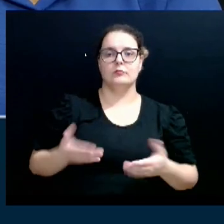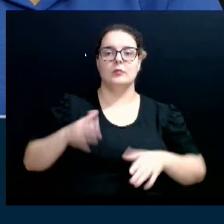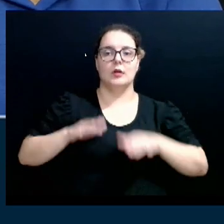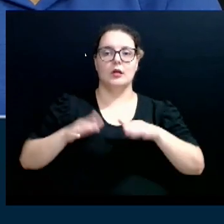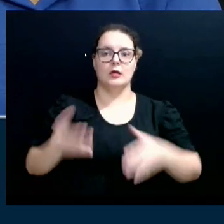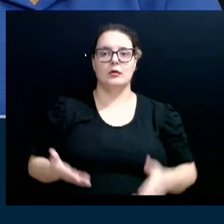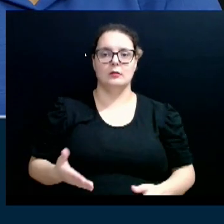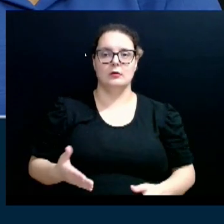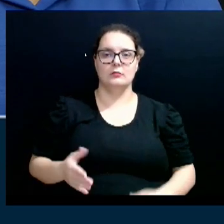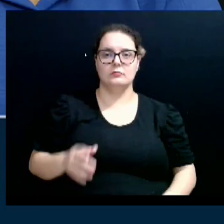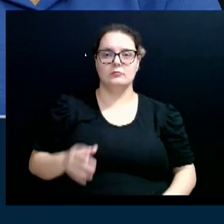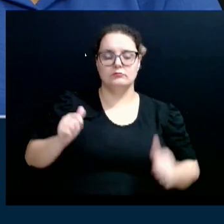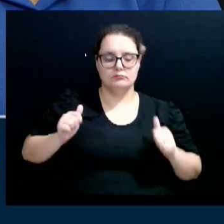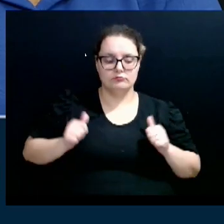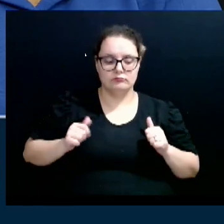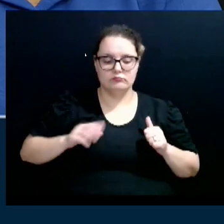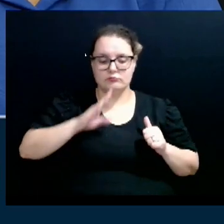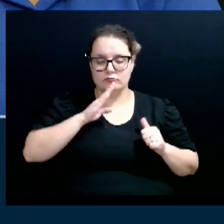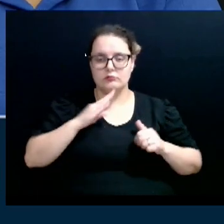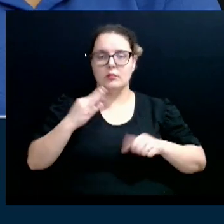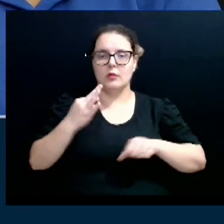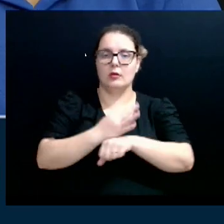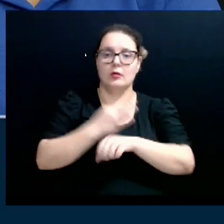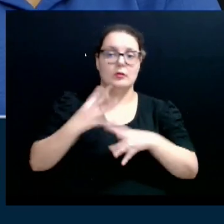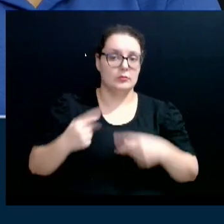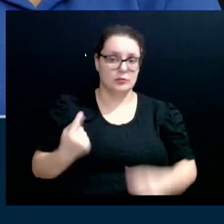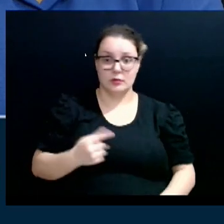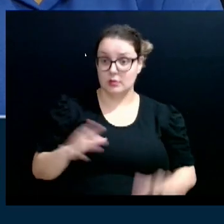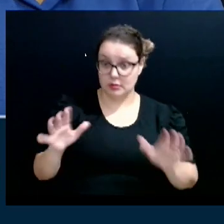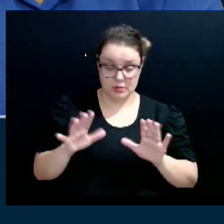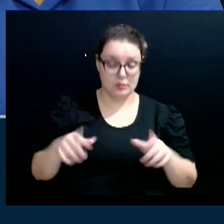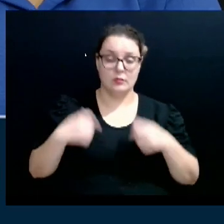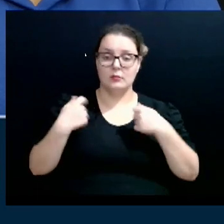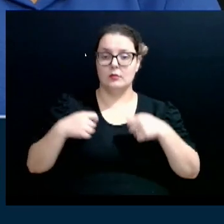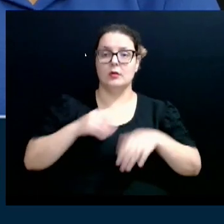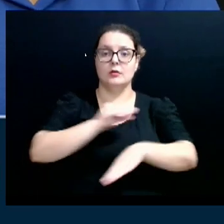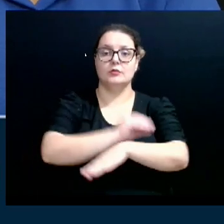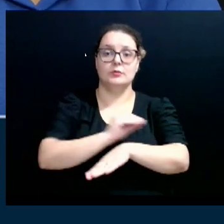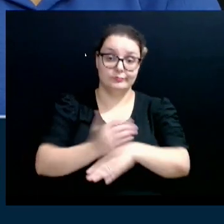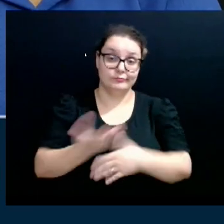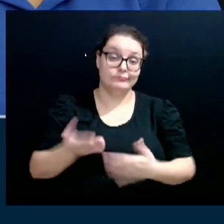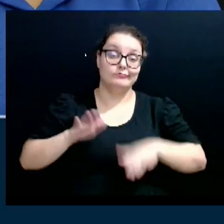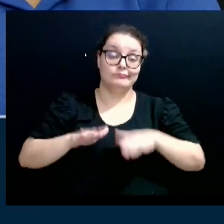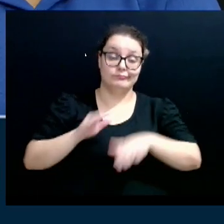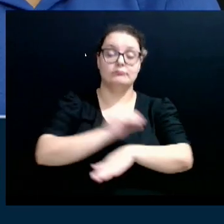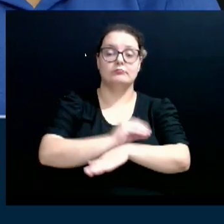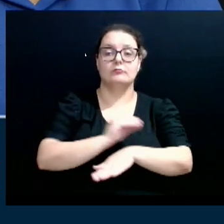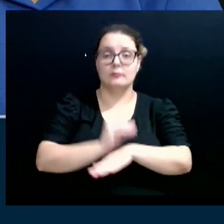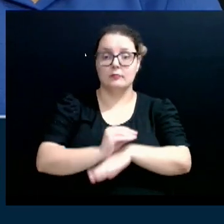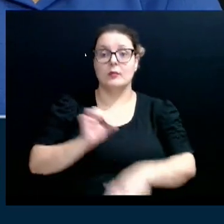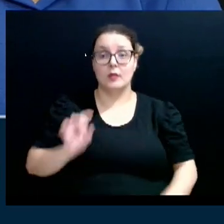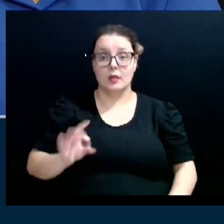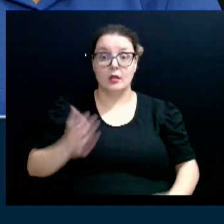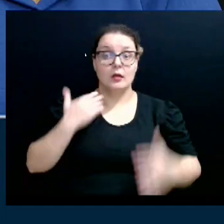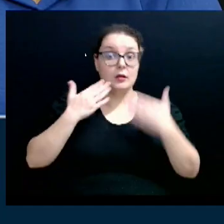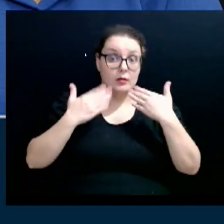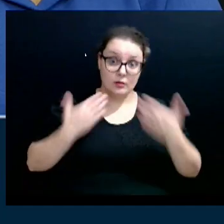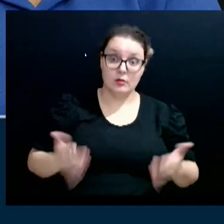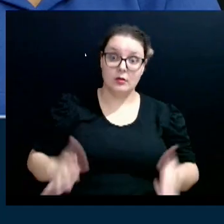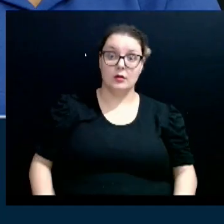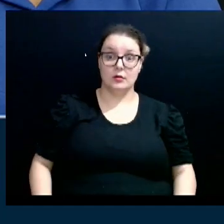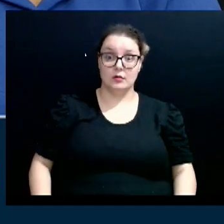seu casulo, aguentando tudo sozinha e não, você precisa de um cuidado e às vezes um cuidado é só uma conversa, né? É só